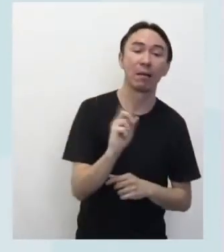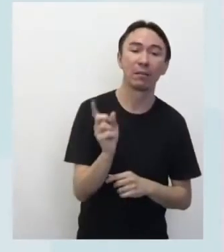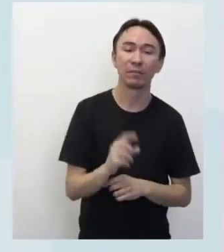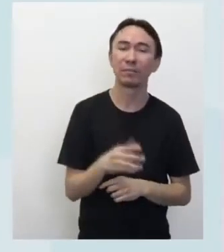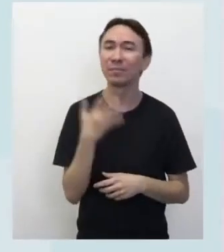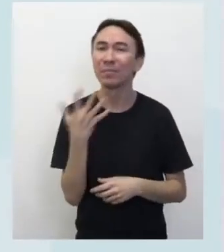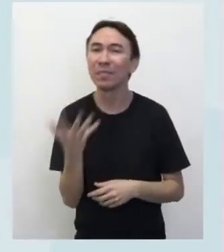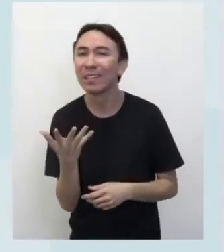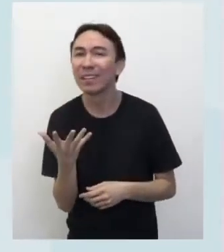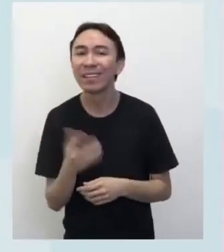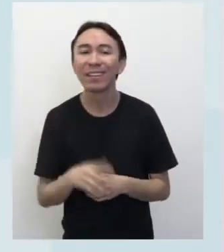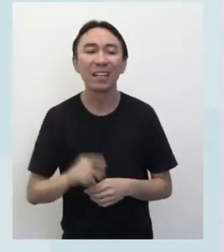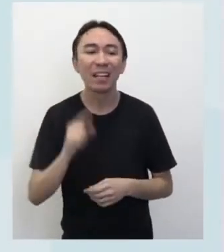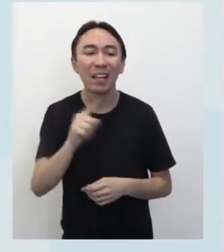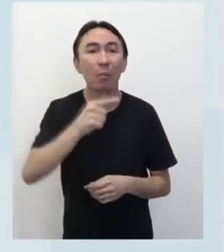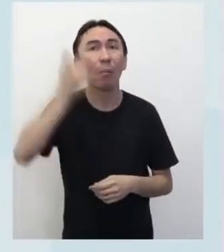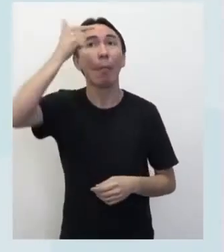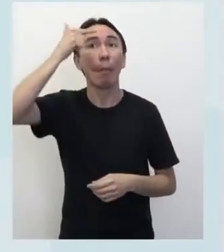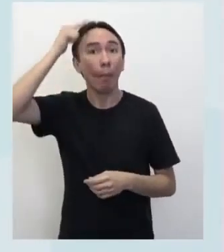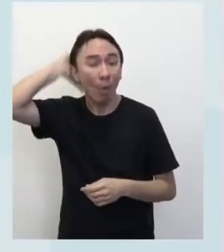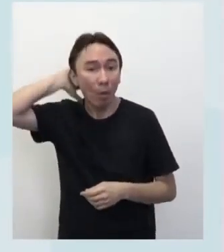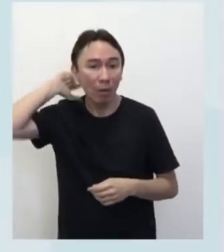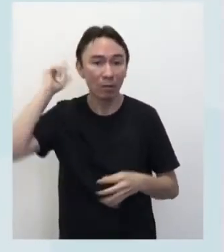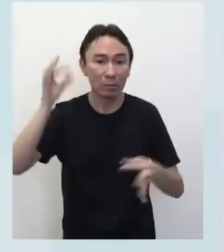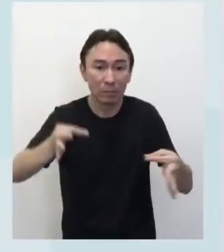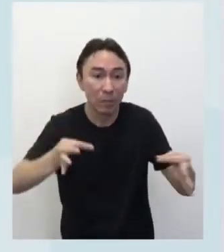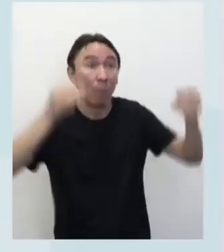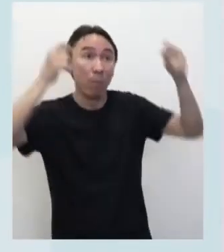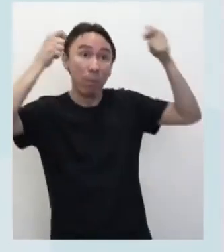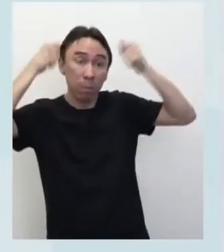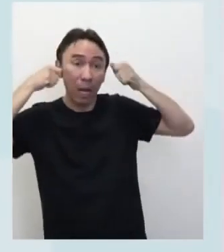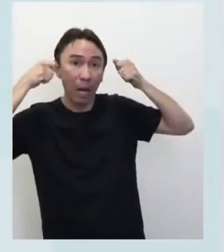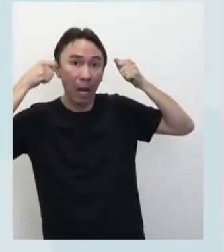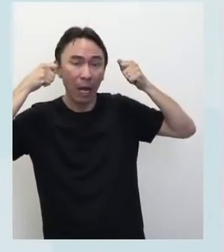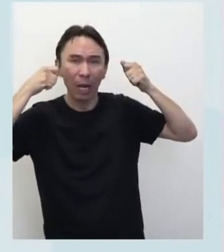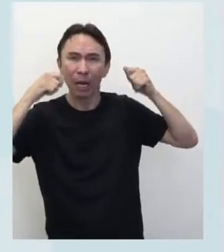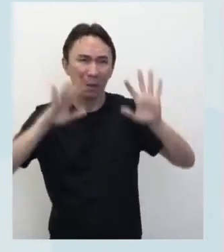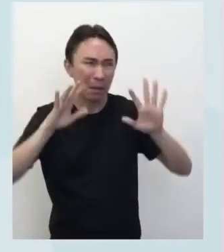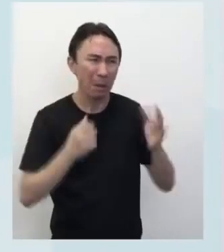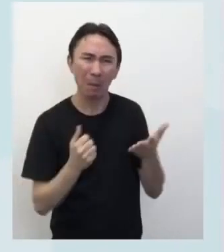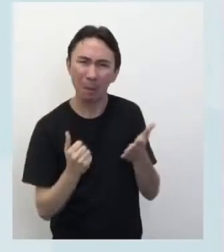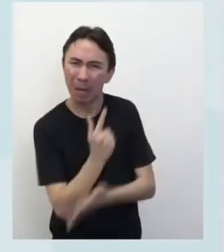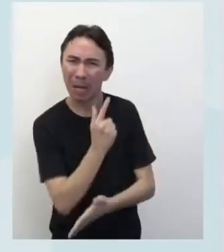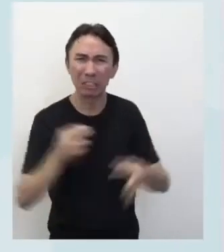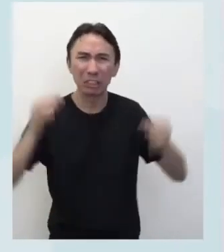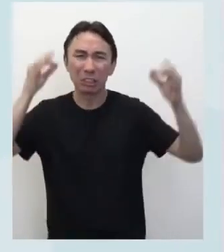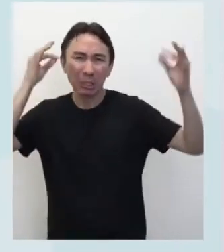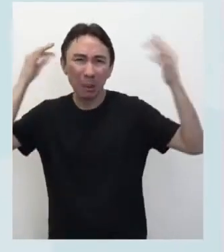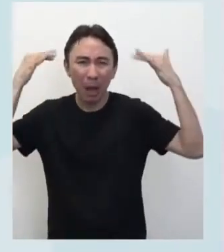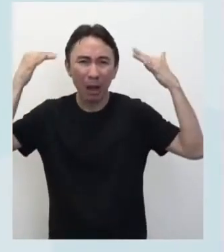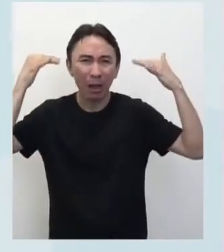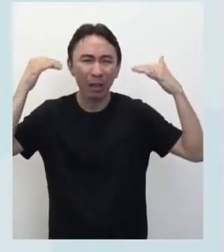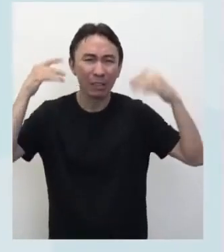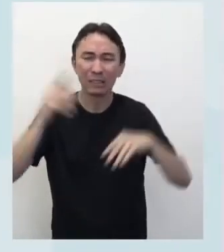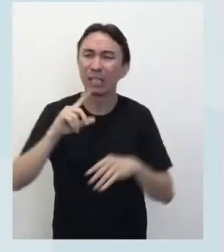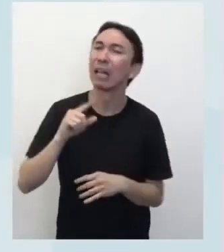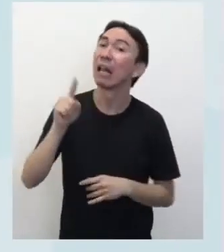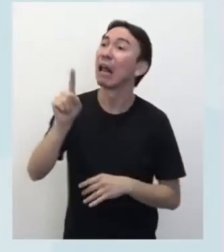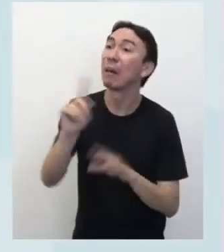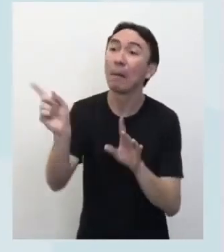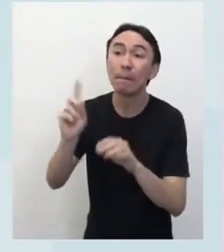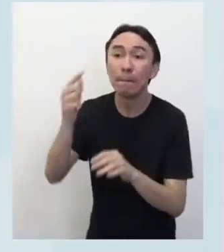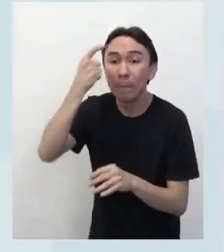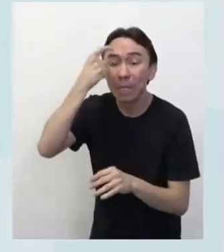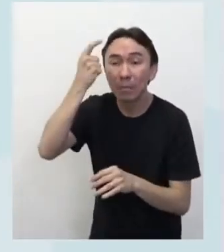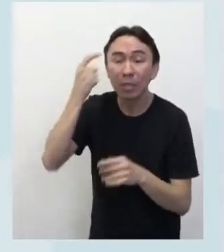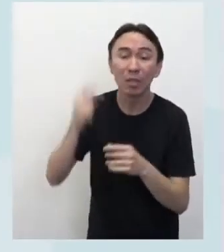de que está careca ia comprar chapéus, mas ele está pensando, não quero mais nenhum louco em Itaguaí. No segundo quadrinho, gente, que